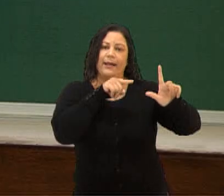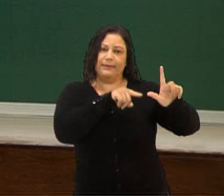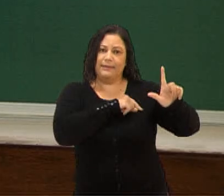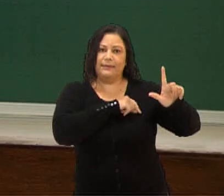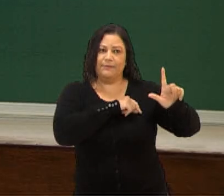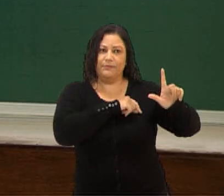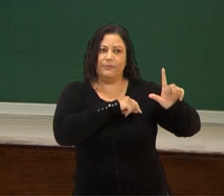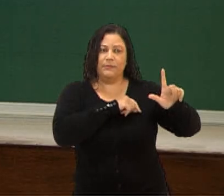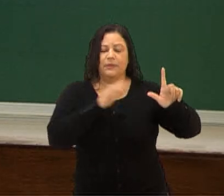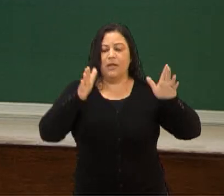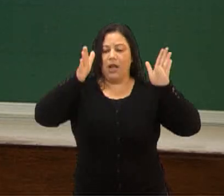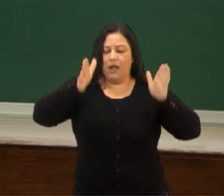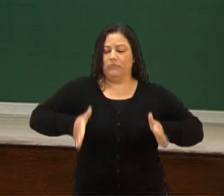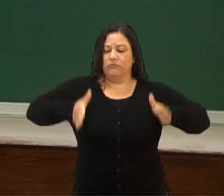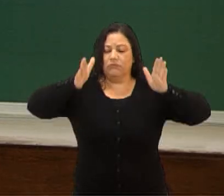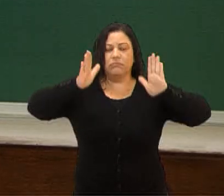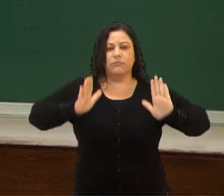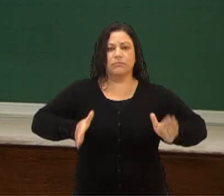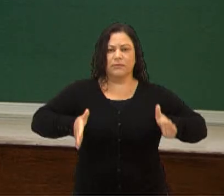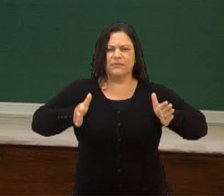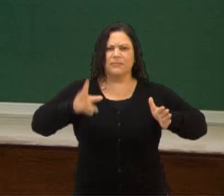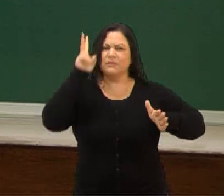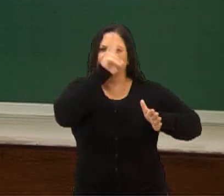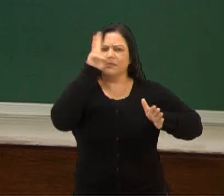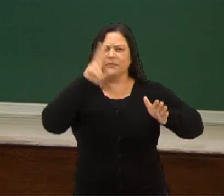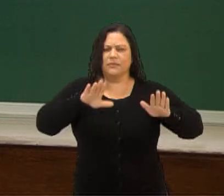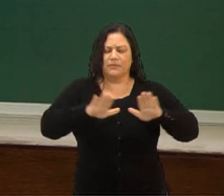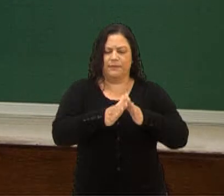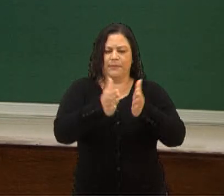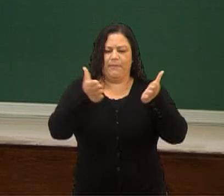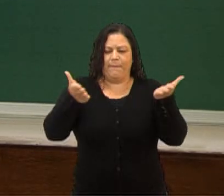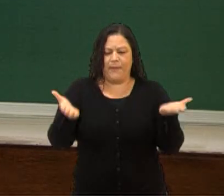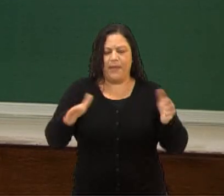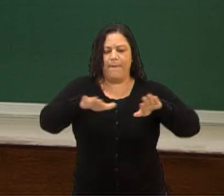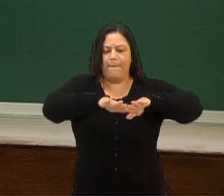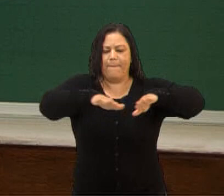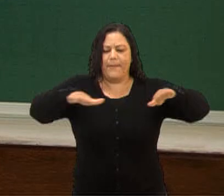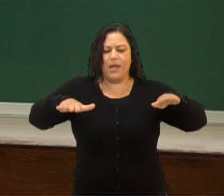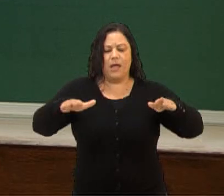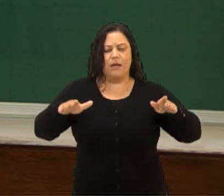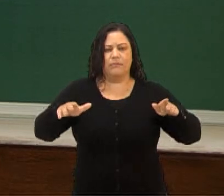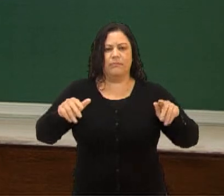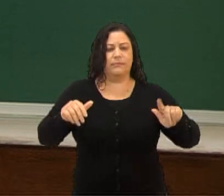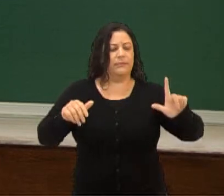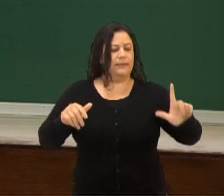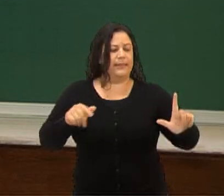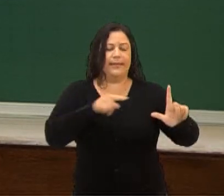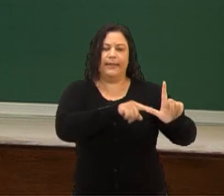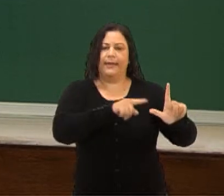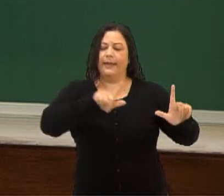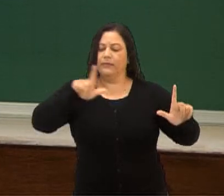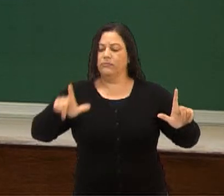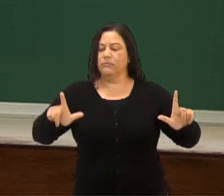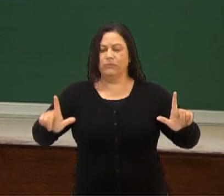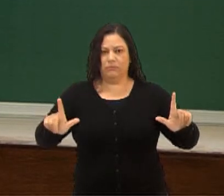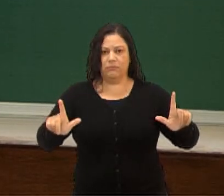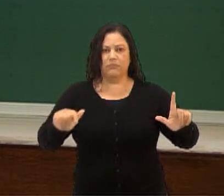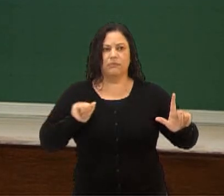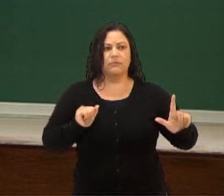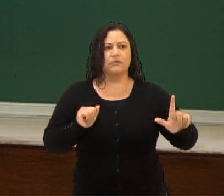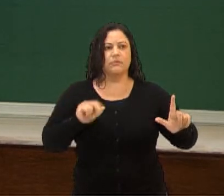pelas faces laterais. Lembra lá na planificada? Quando a gente falou dos retângulos, então, aquela é a superfície